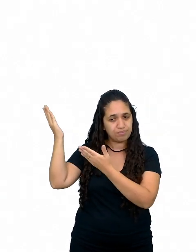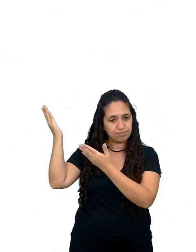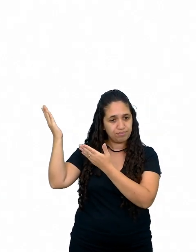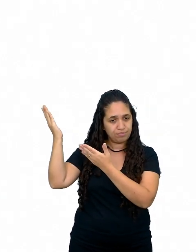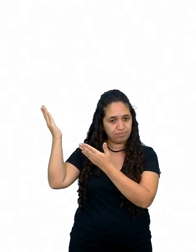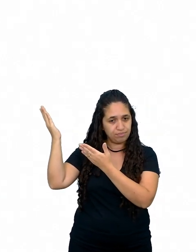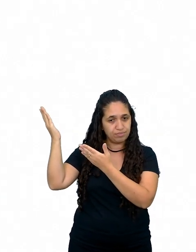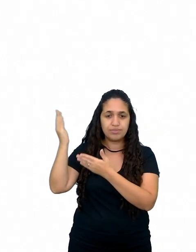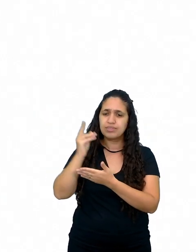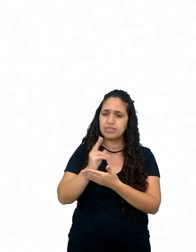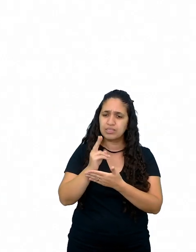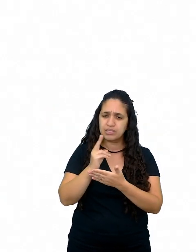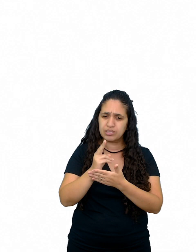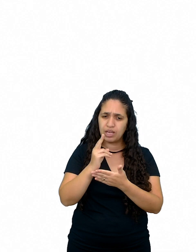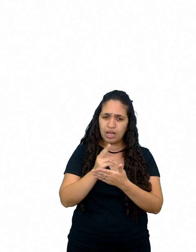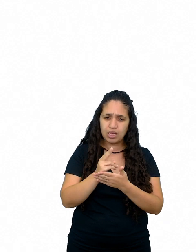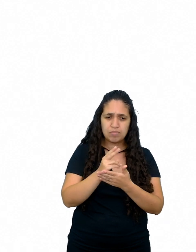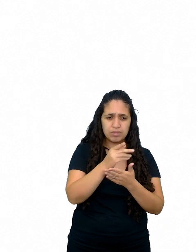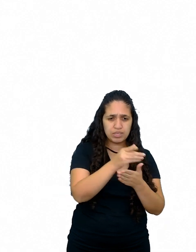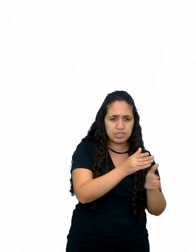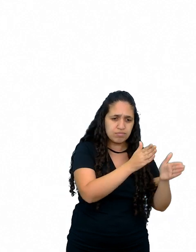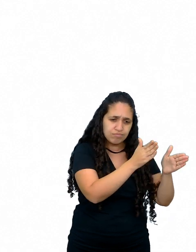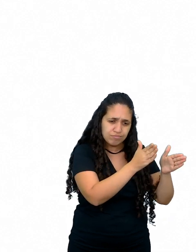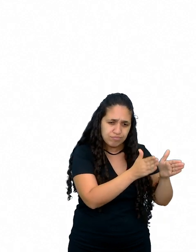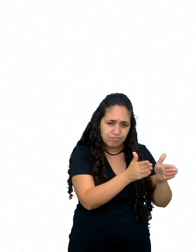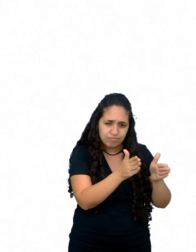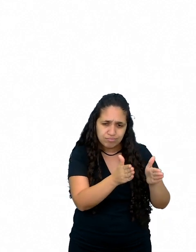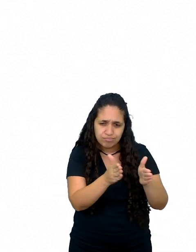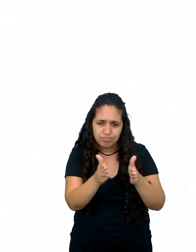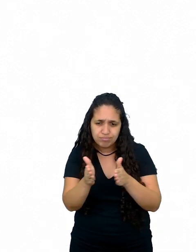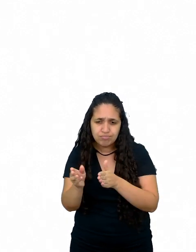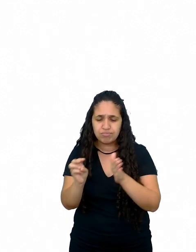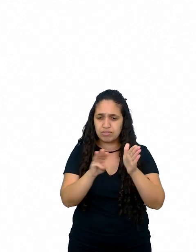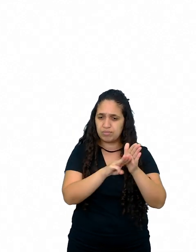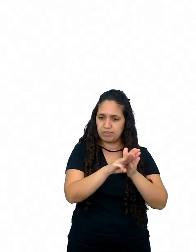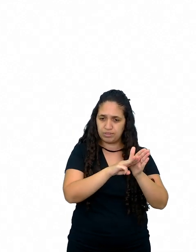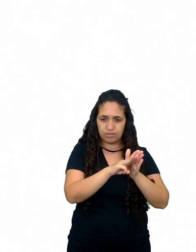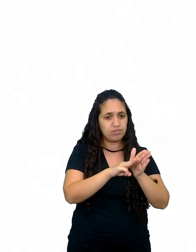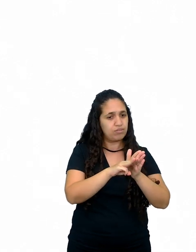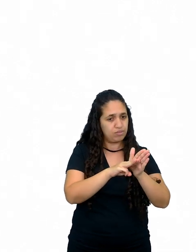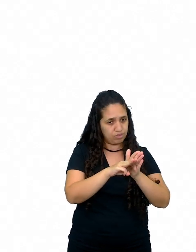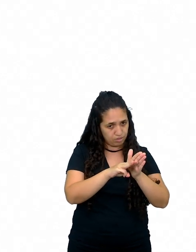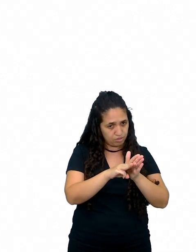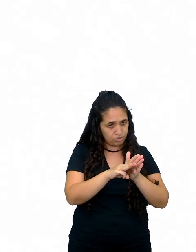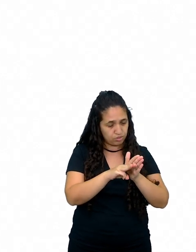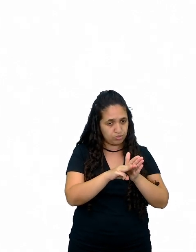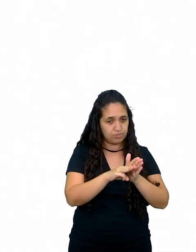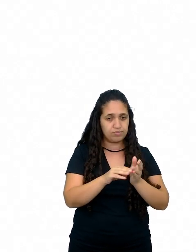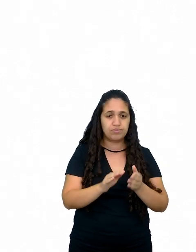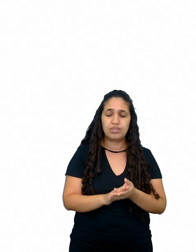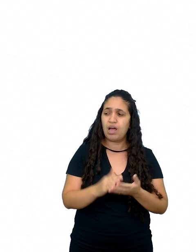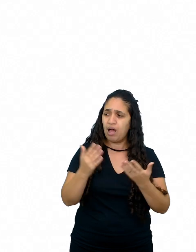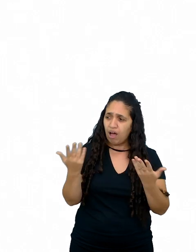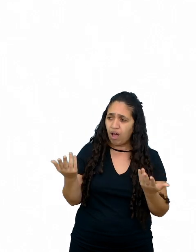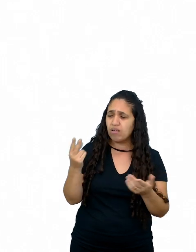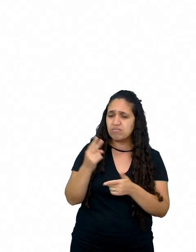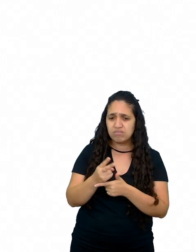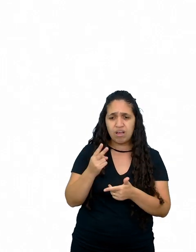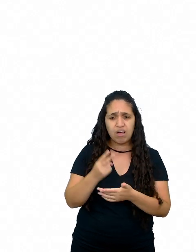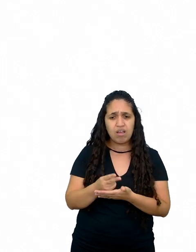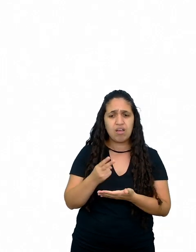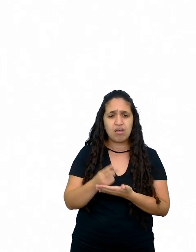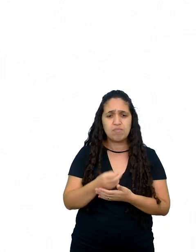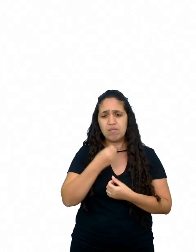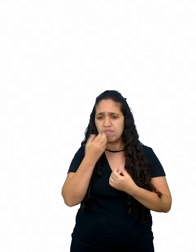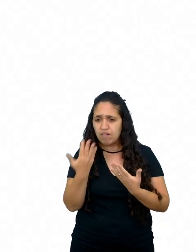tem sempre esse movimento metodológico. Ah, Silei, você sempre fala desse